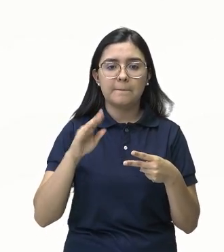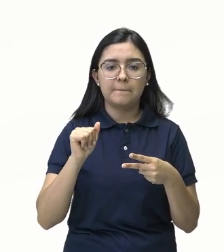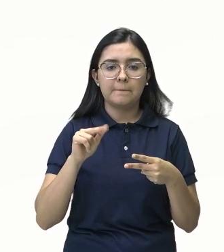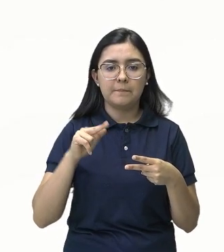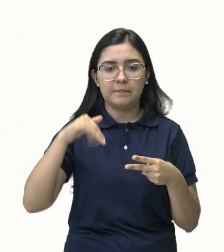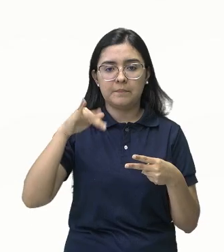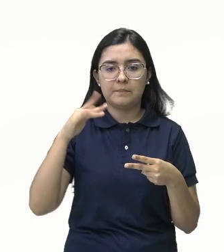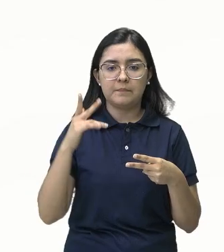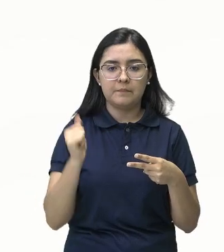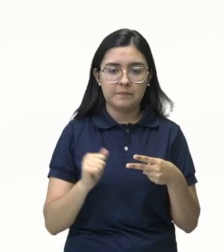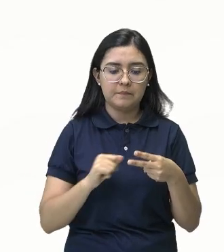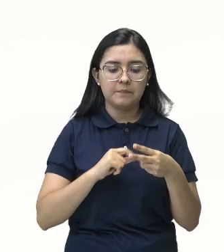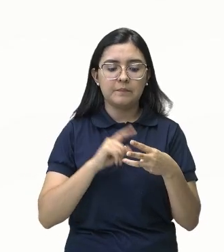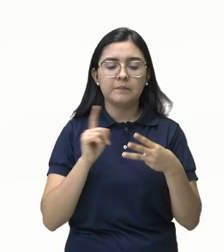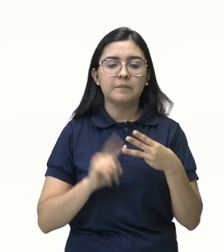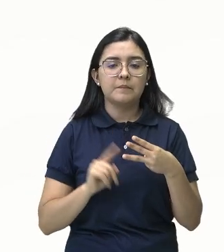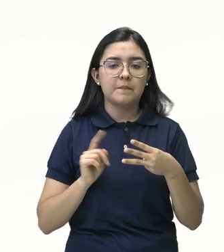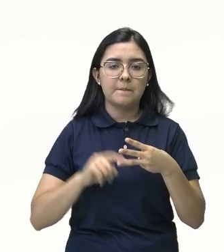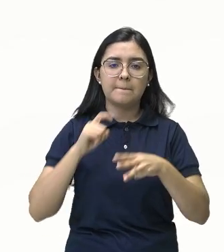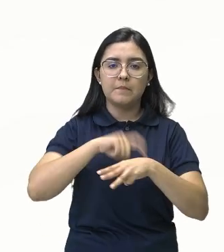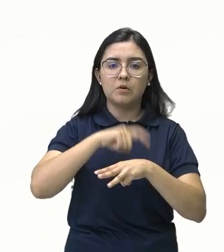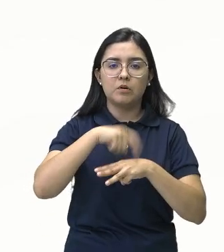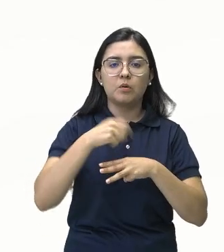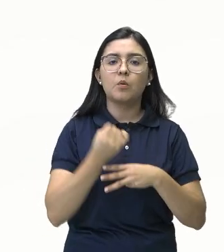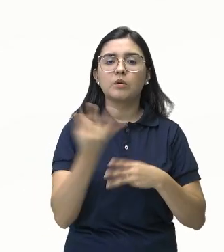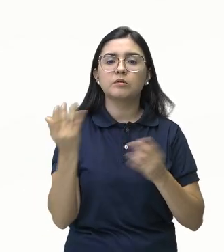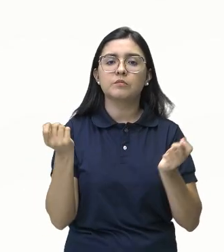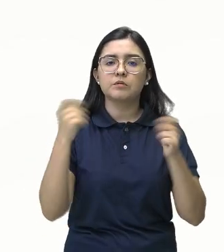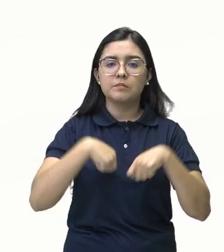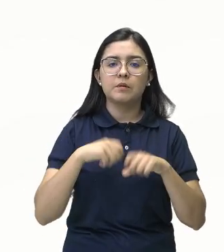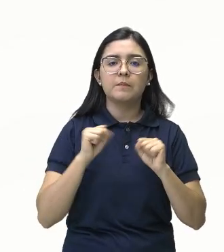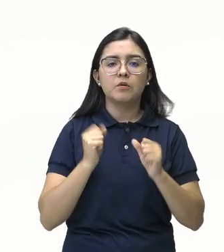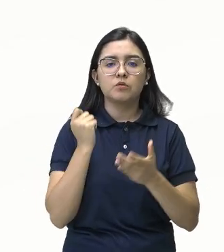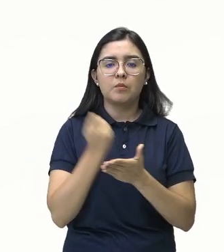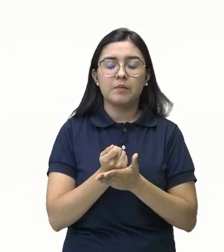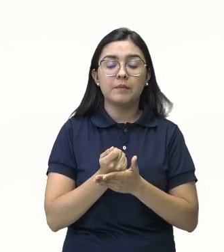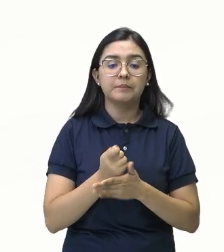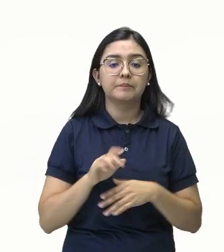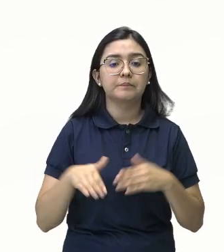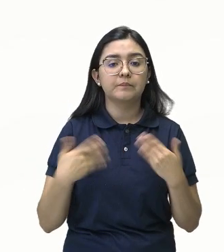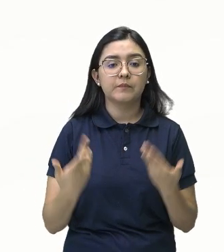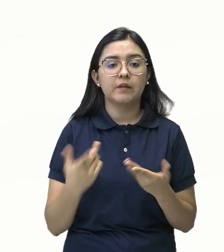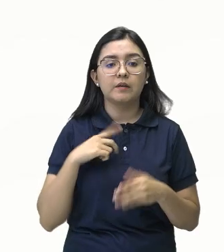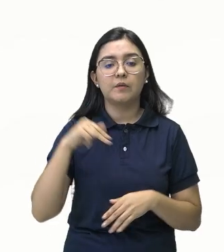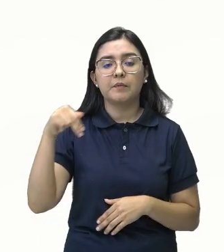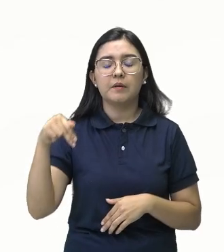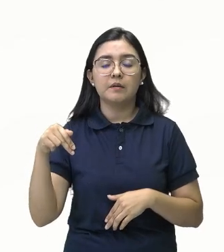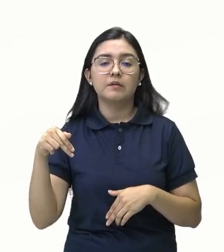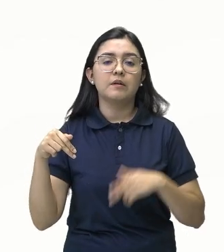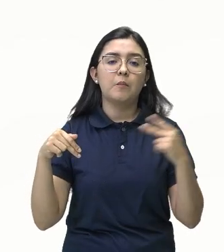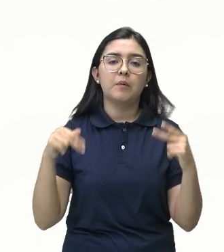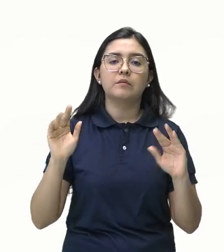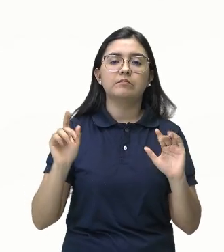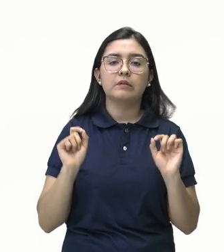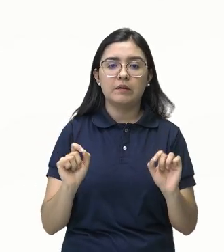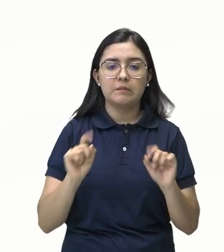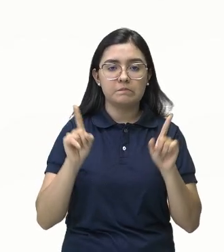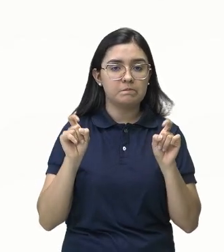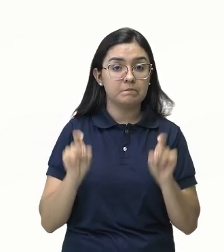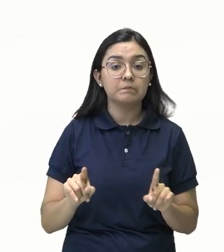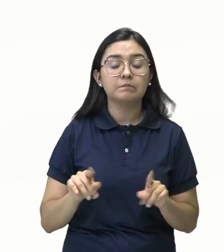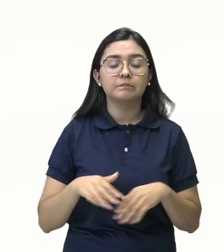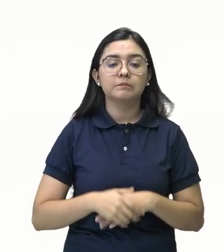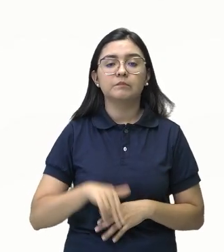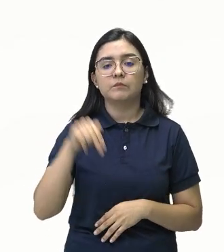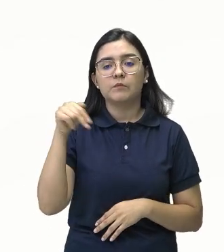modos diferentes Tiago pode fazer esta compra? Então, aqui quem é o nosso N e quem é o nosso P? O